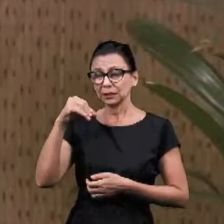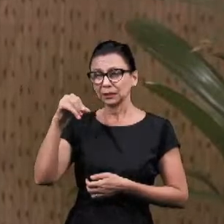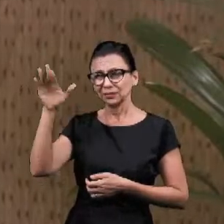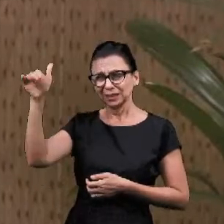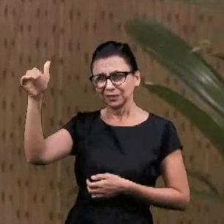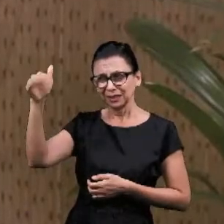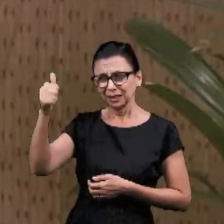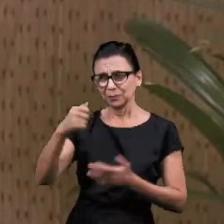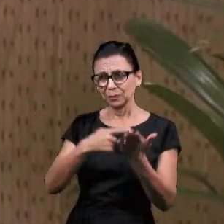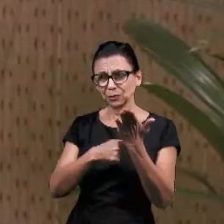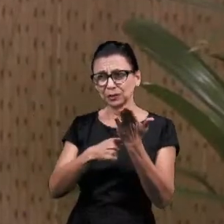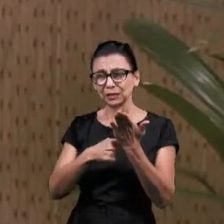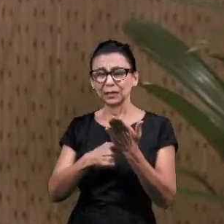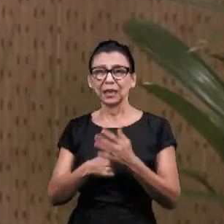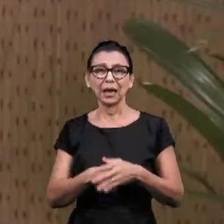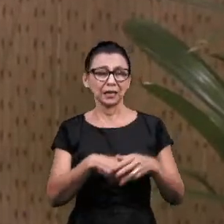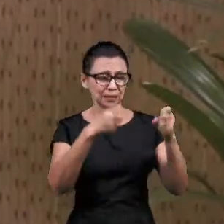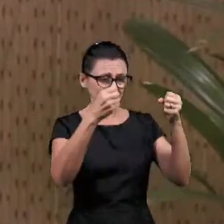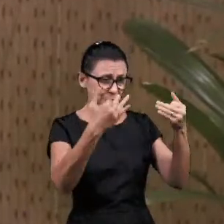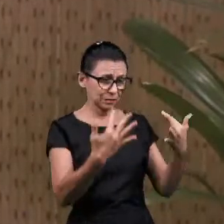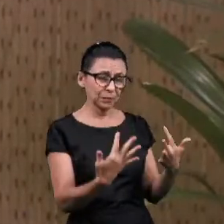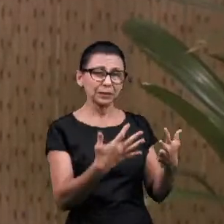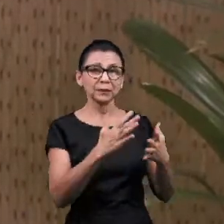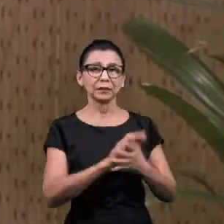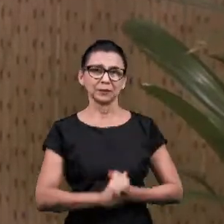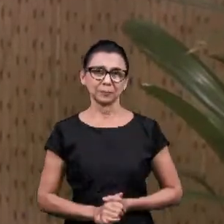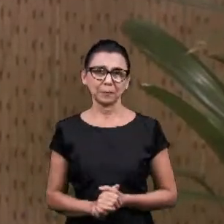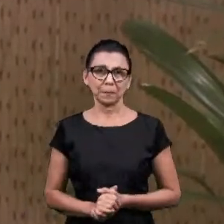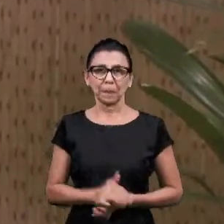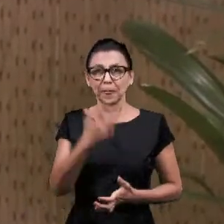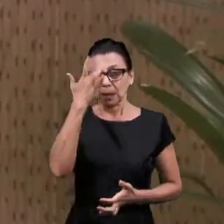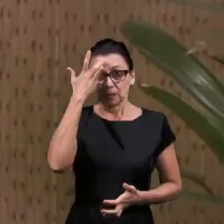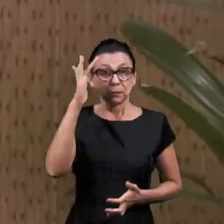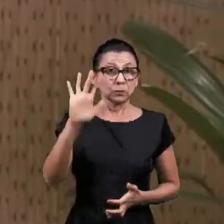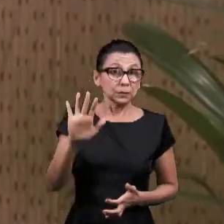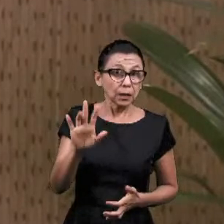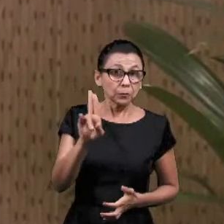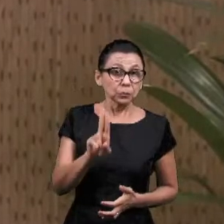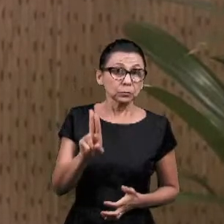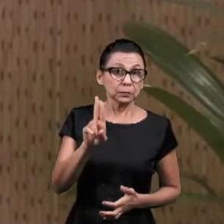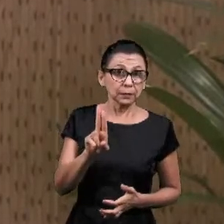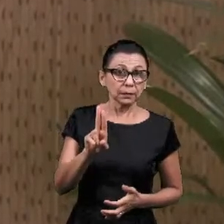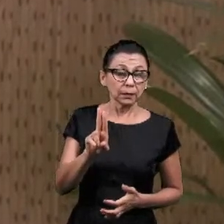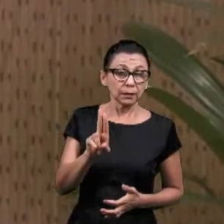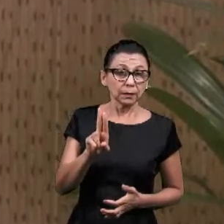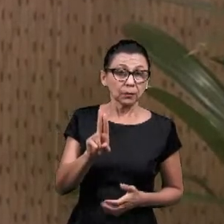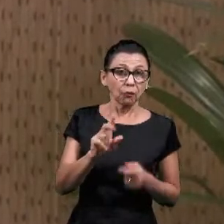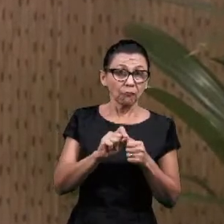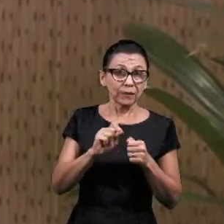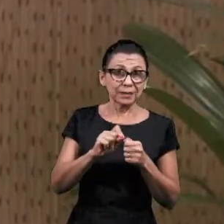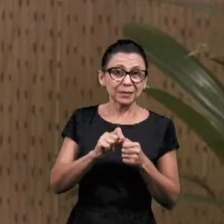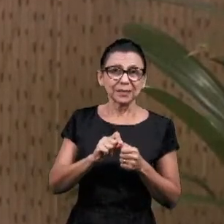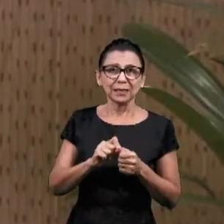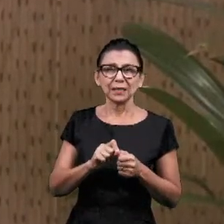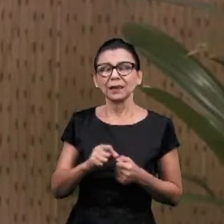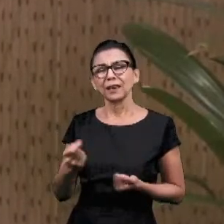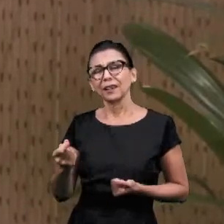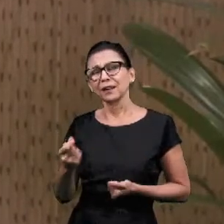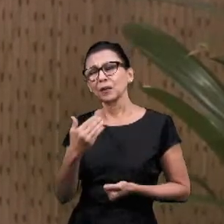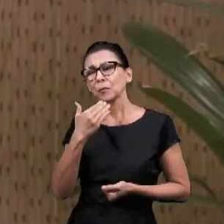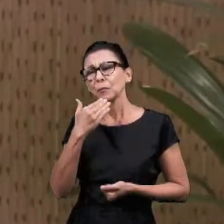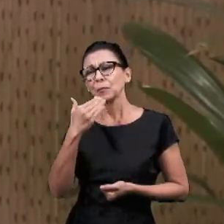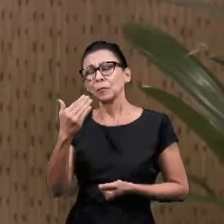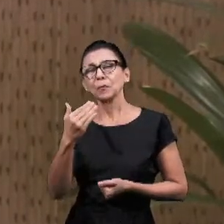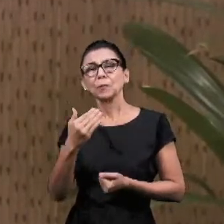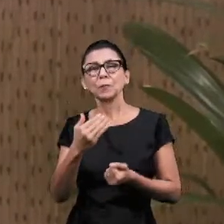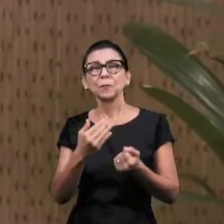pronto, resolvido o problema. Então, se você não sabe ainda fazer, peça ajuda, converse com o seu pastor. Às